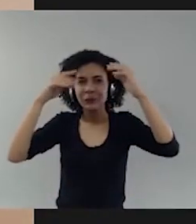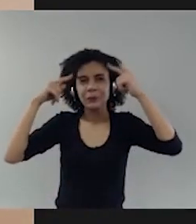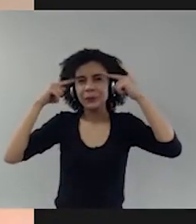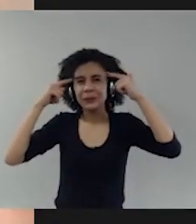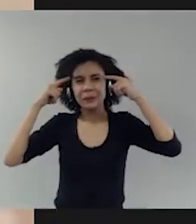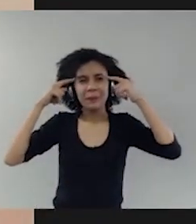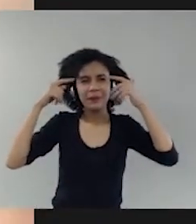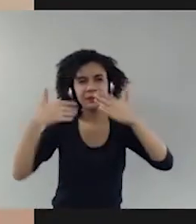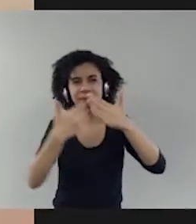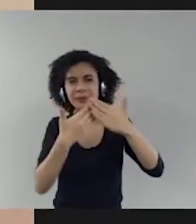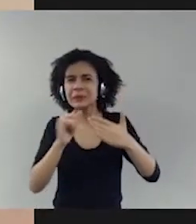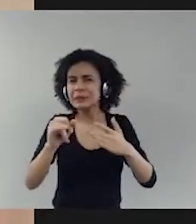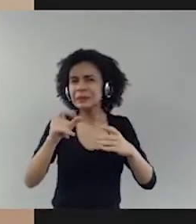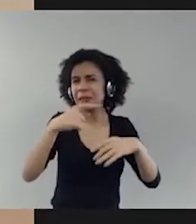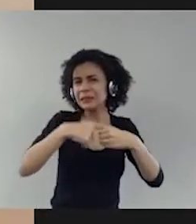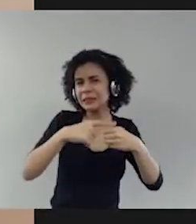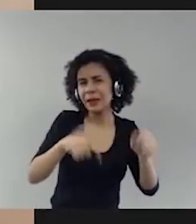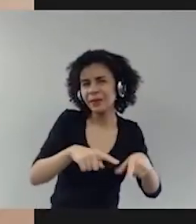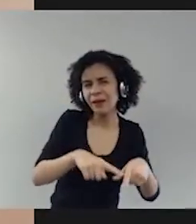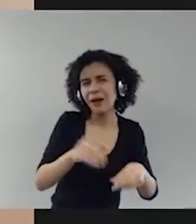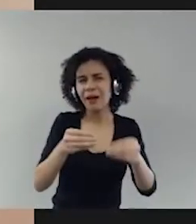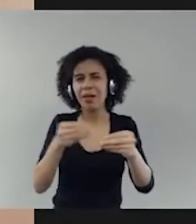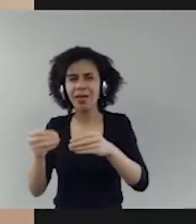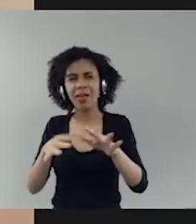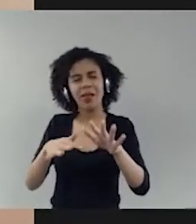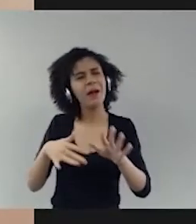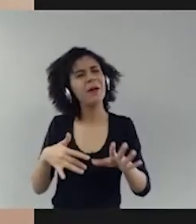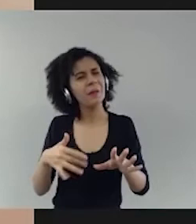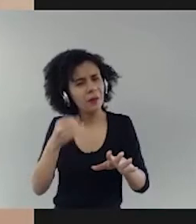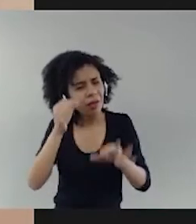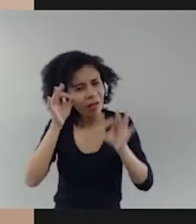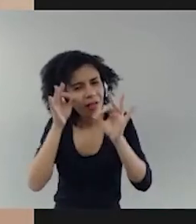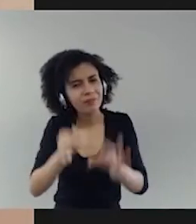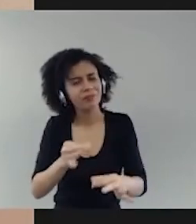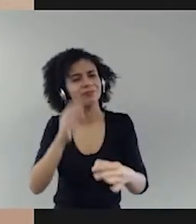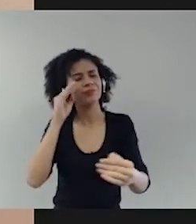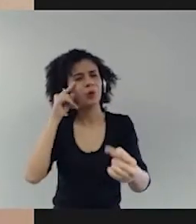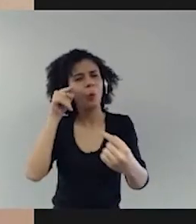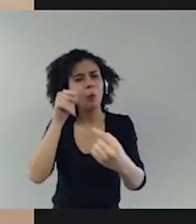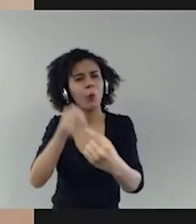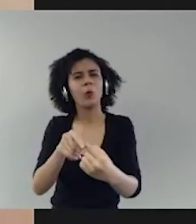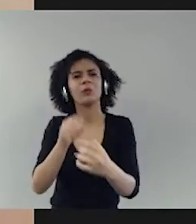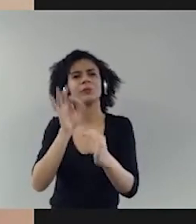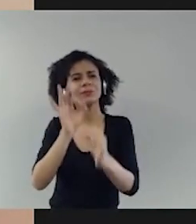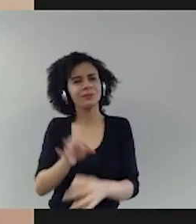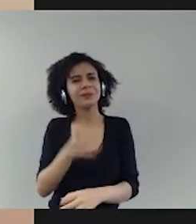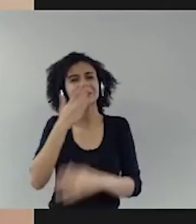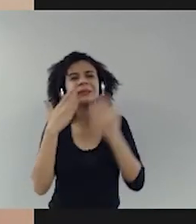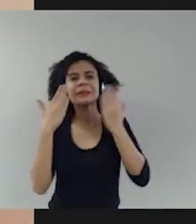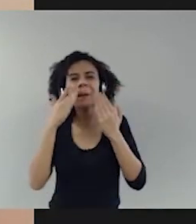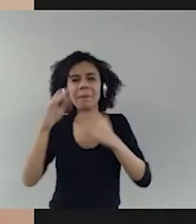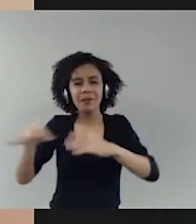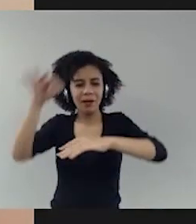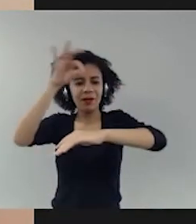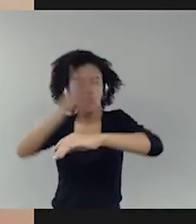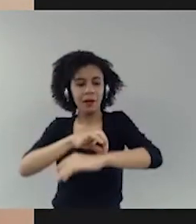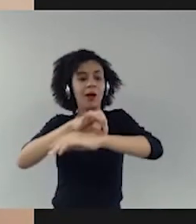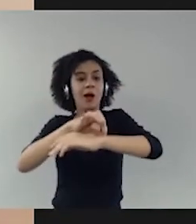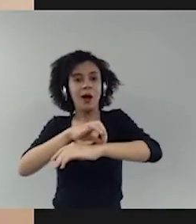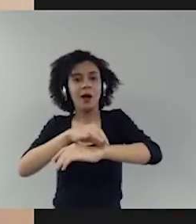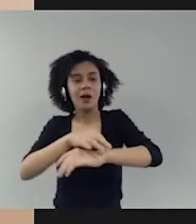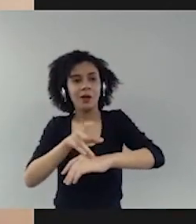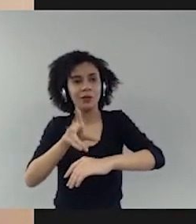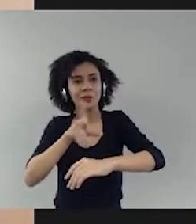indo, olha, se a cidade for assim, se a cidade não sei o quê. É isso mesmo, Marina, é um bichinho que pica, a hora que a gente entende